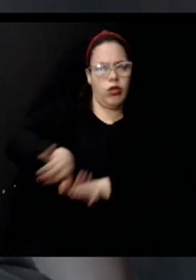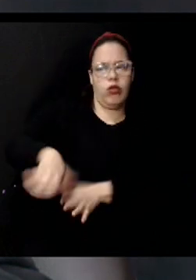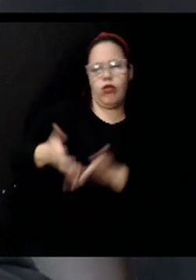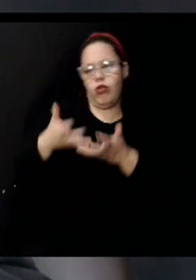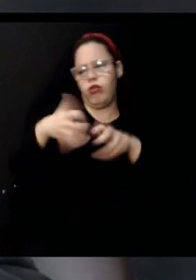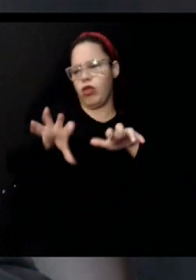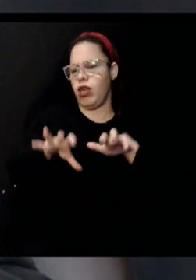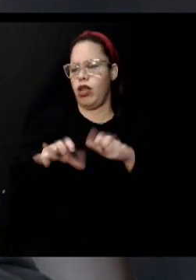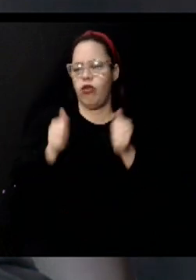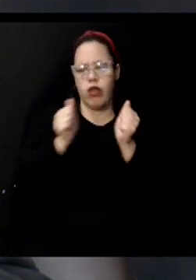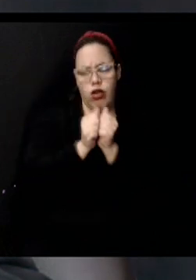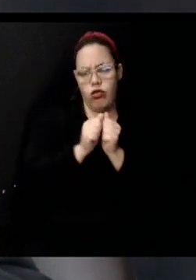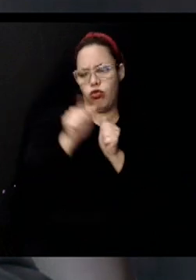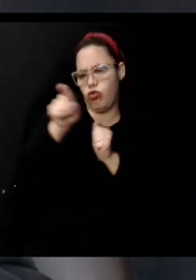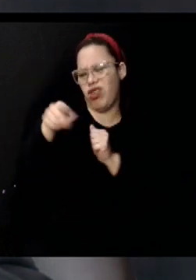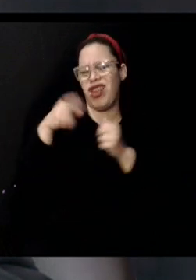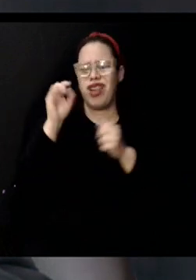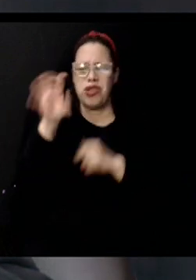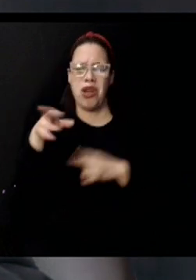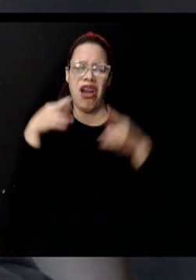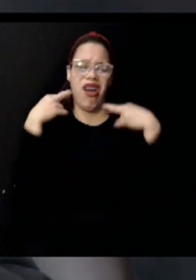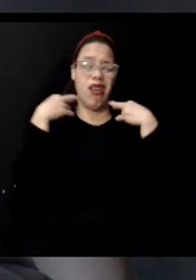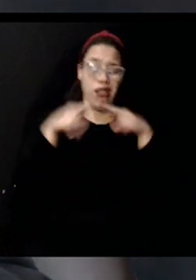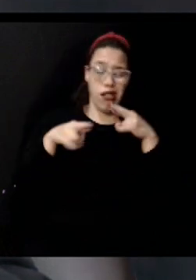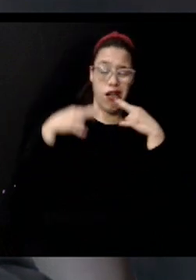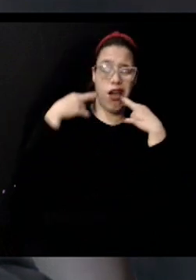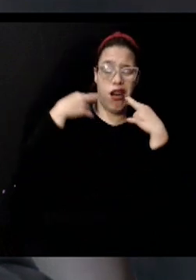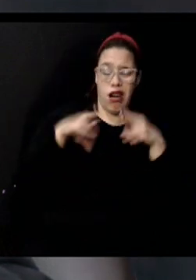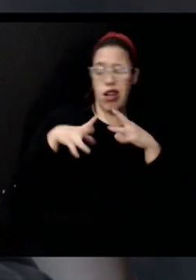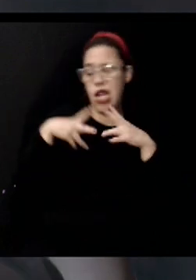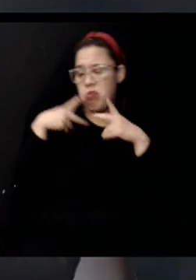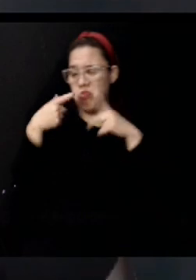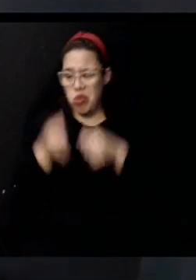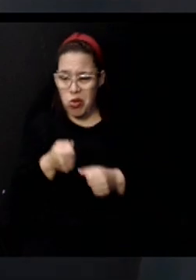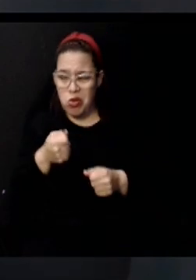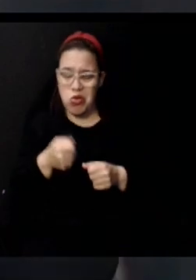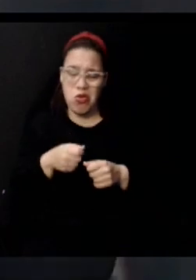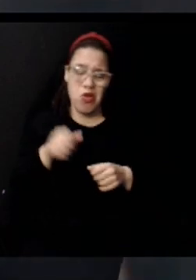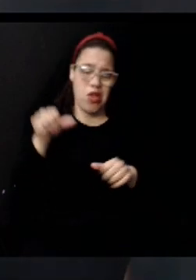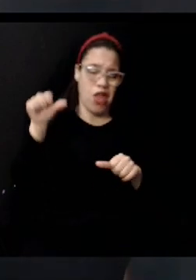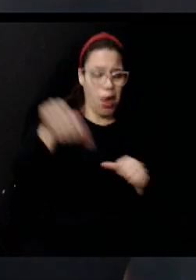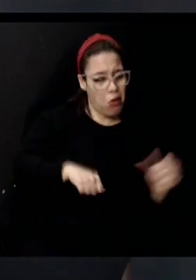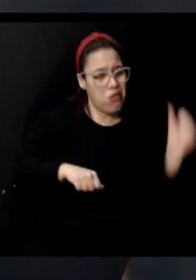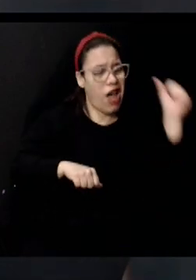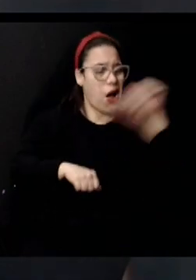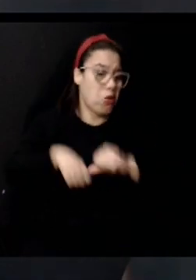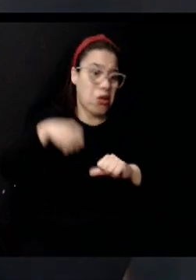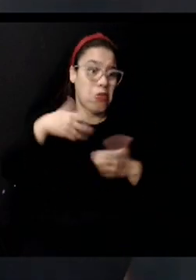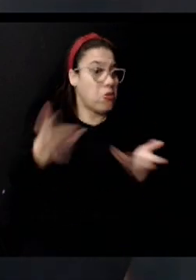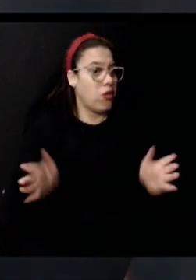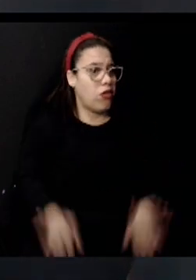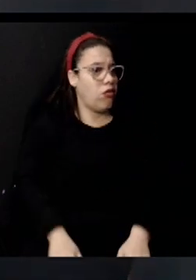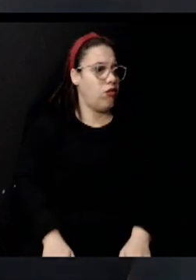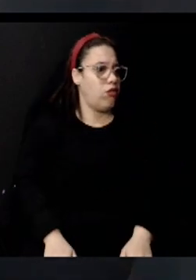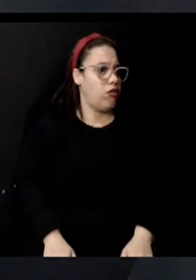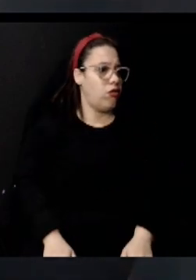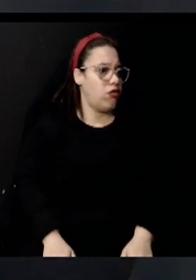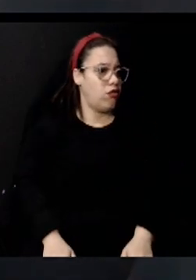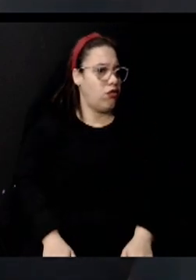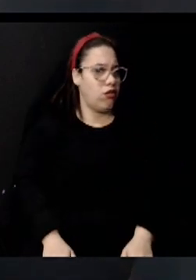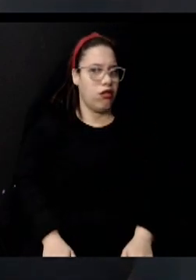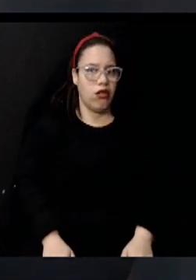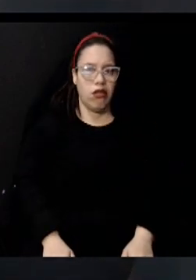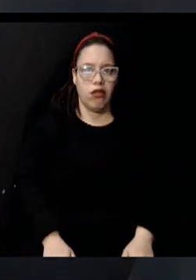chata, ela só reclama, ela reclama de tudo, tudo ela põe defeito", Uhum. né, e aí a pessoa vai se isolando. Isso é um